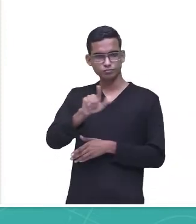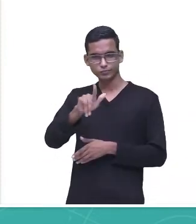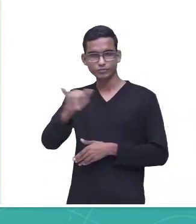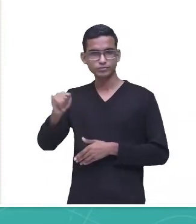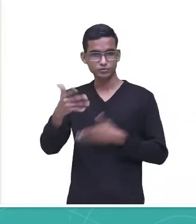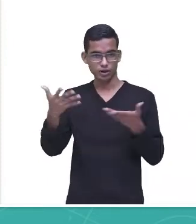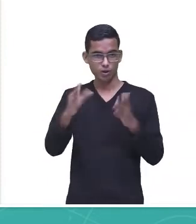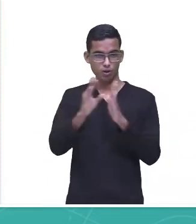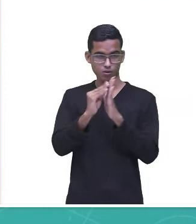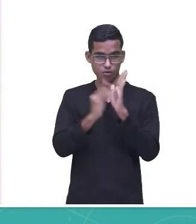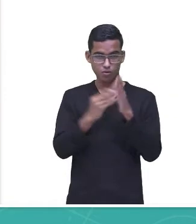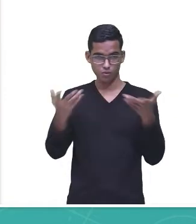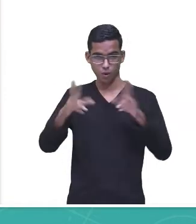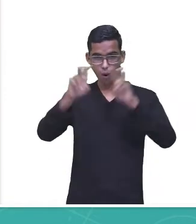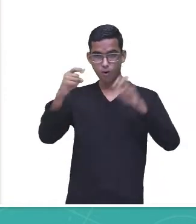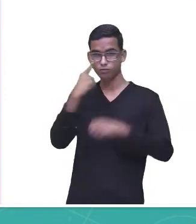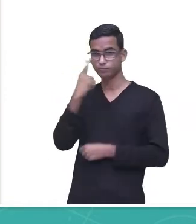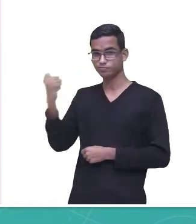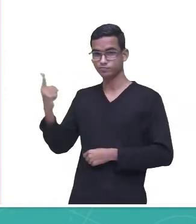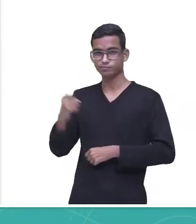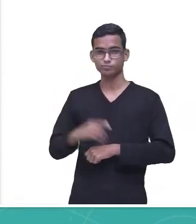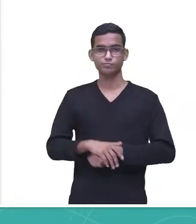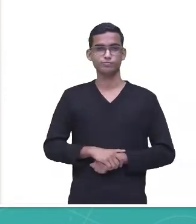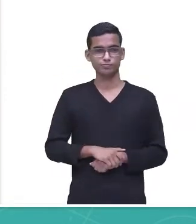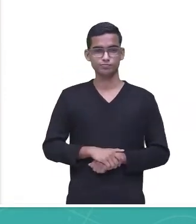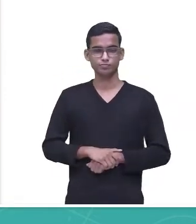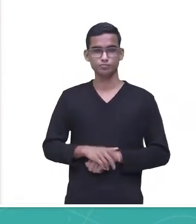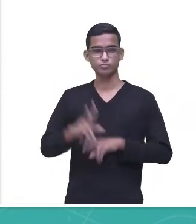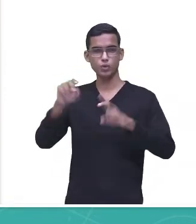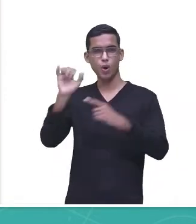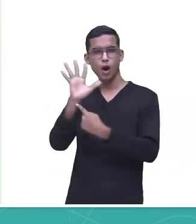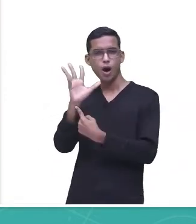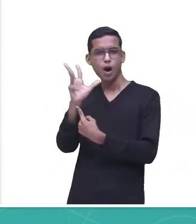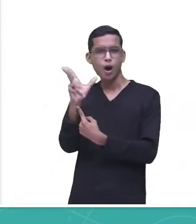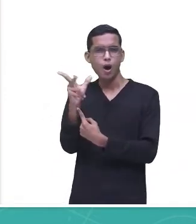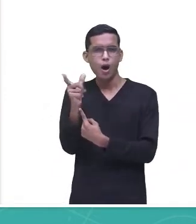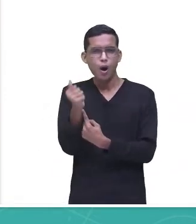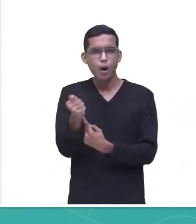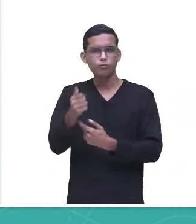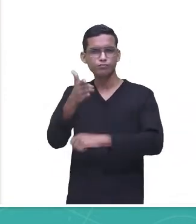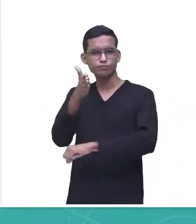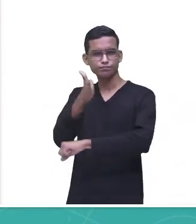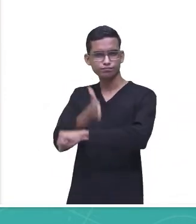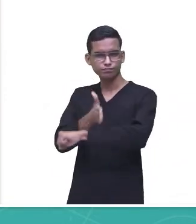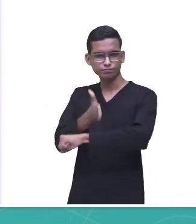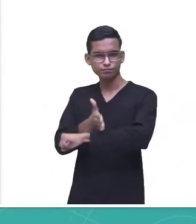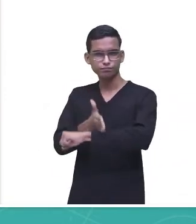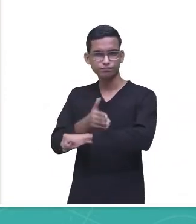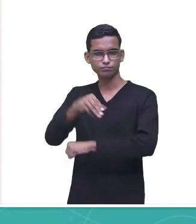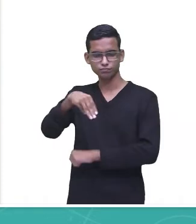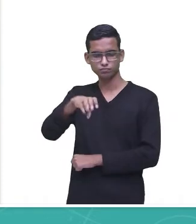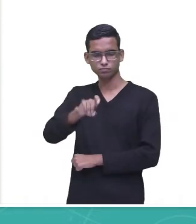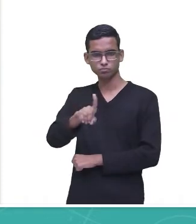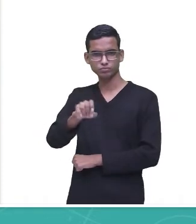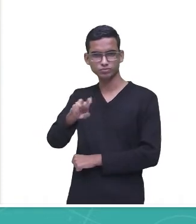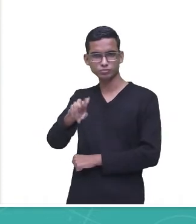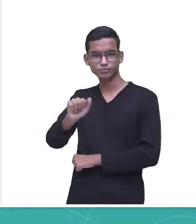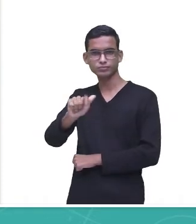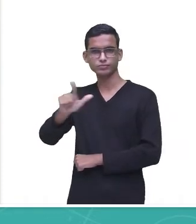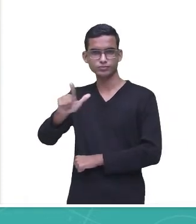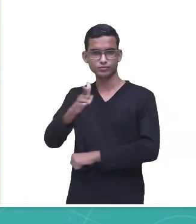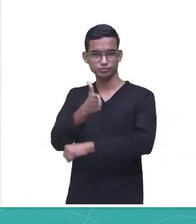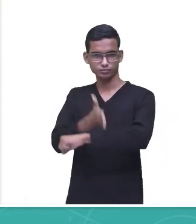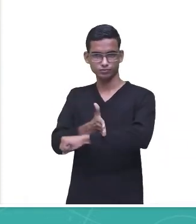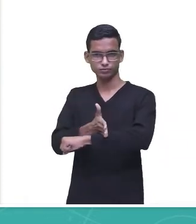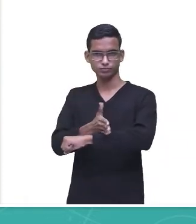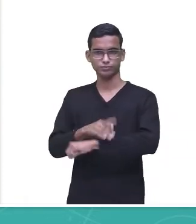hoje? Bem, vamos hoje comentar sobre arte medieval. Então é a aula 71. Então vamos